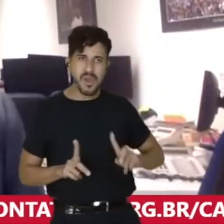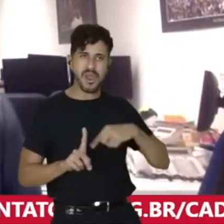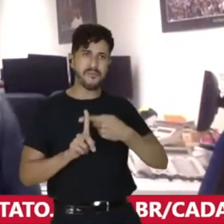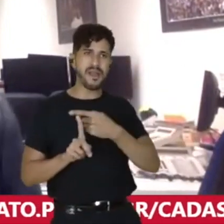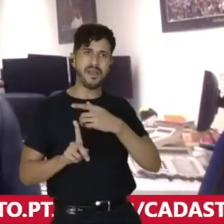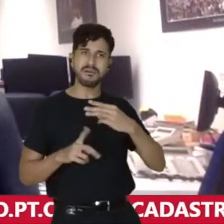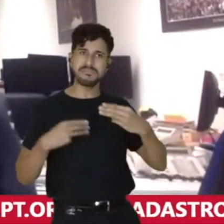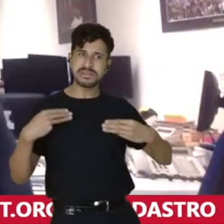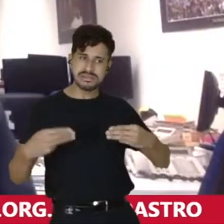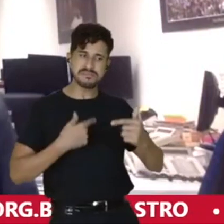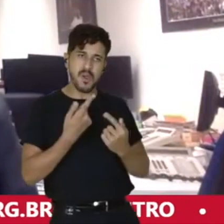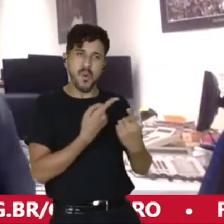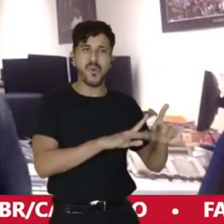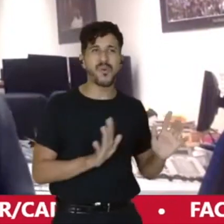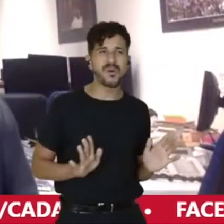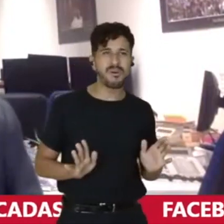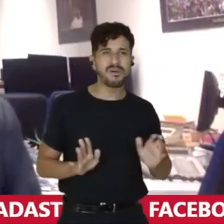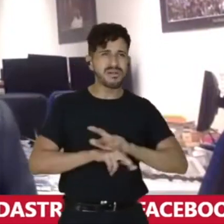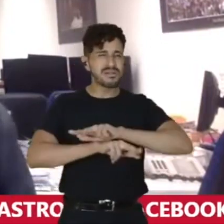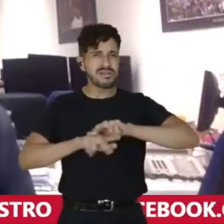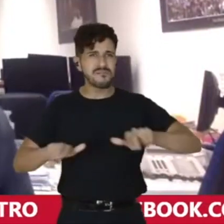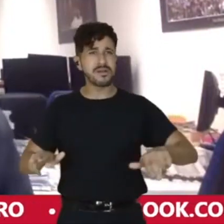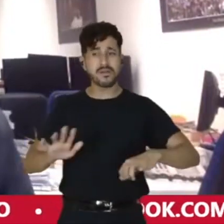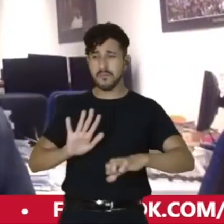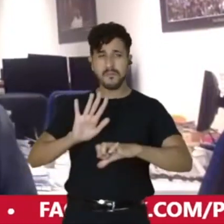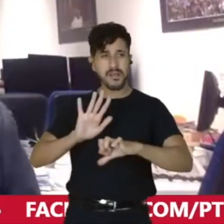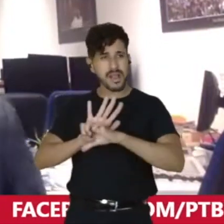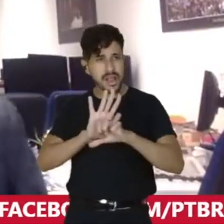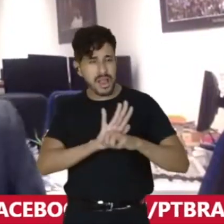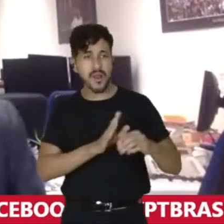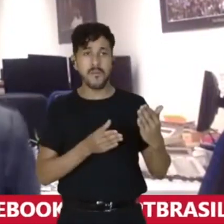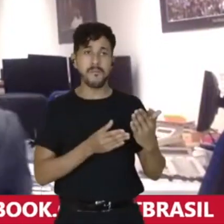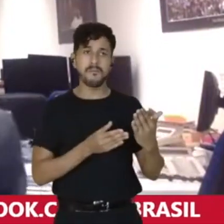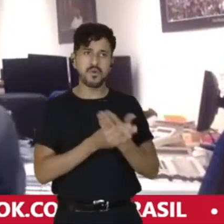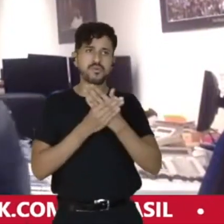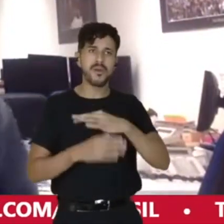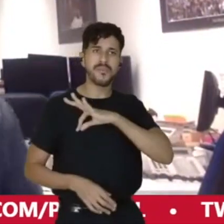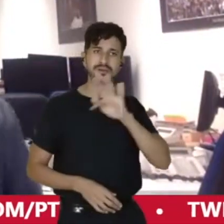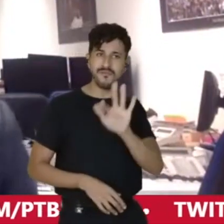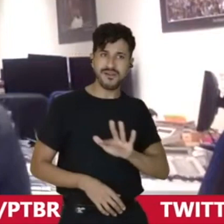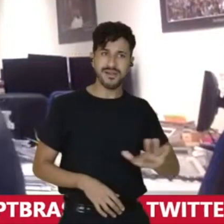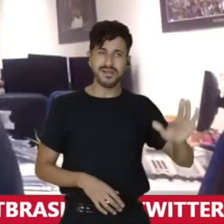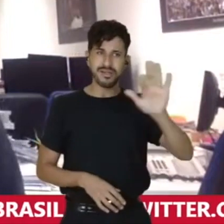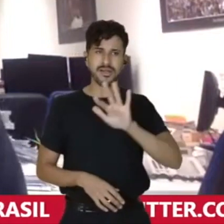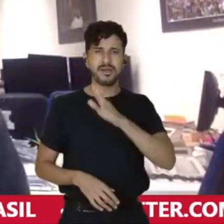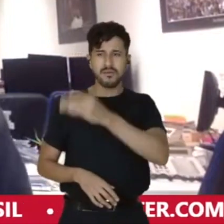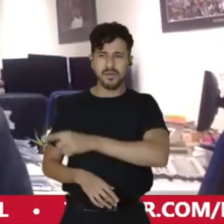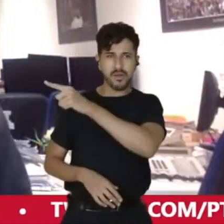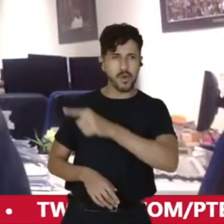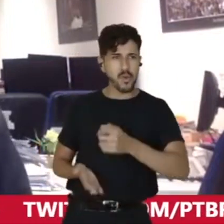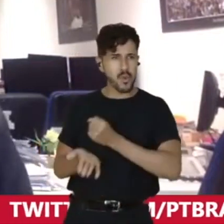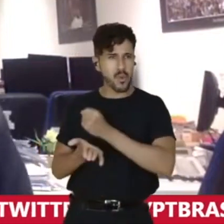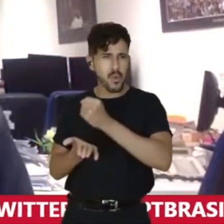de corrupção que já geraram diversas operações da Polícia Federal. Além de ter suspendido aquele contrato em